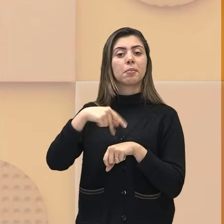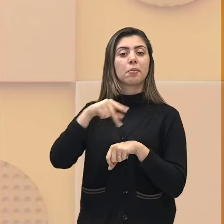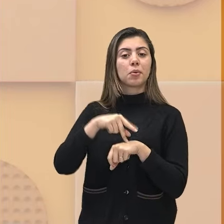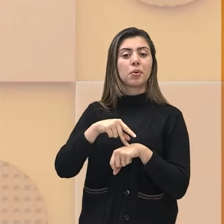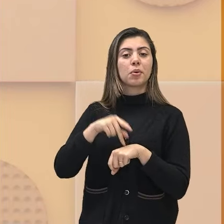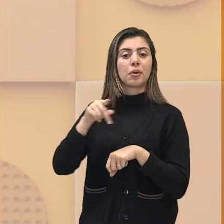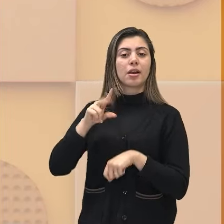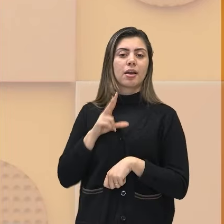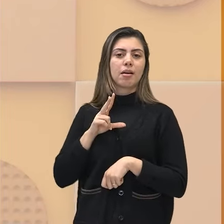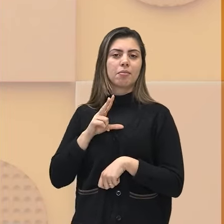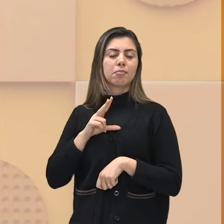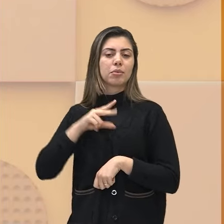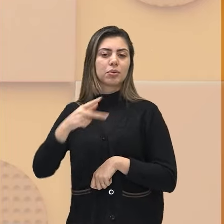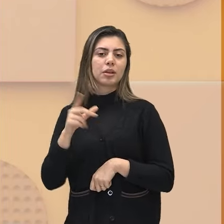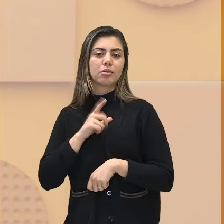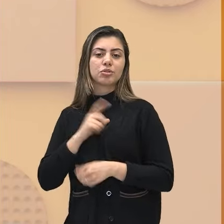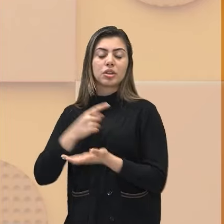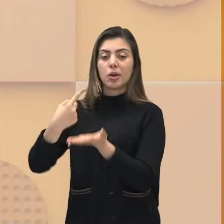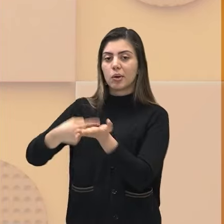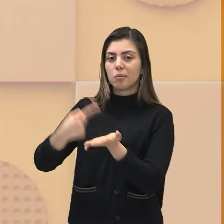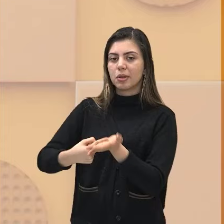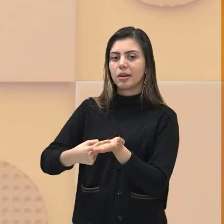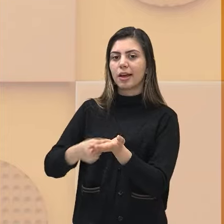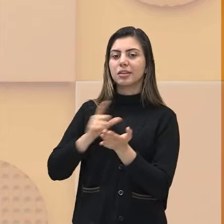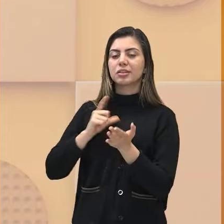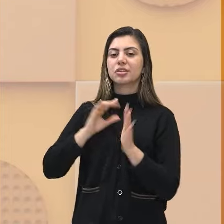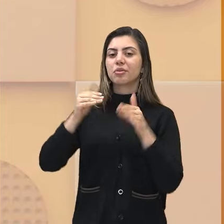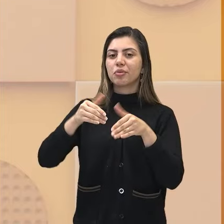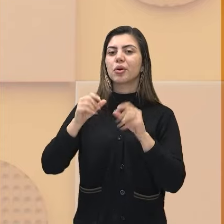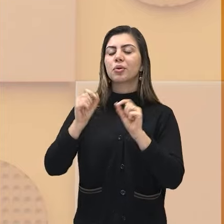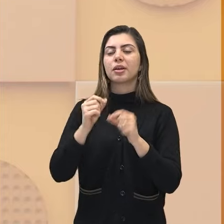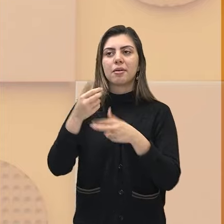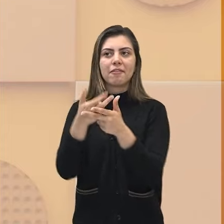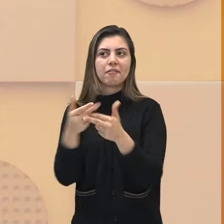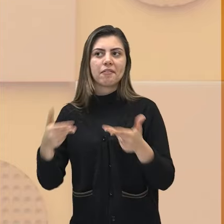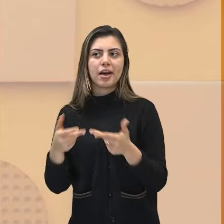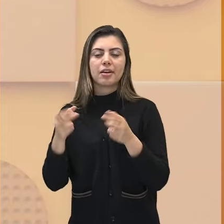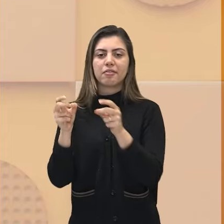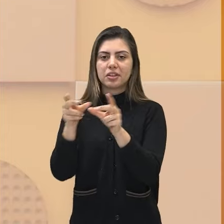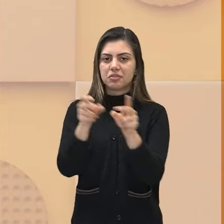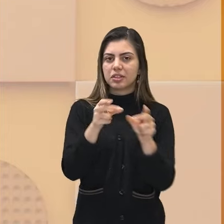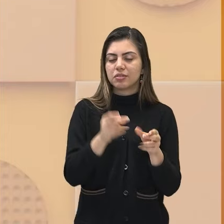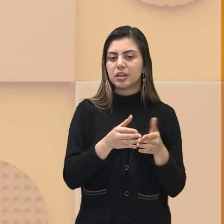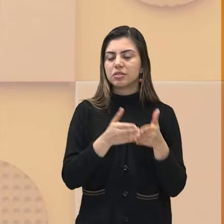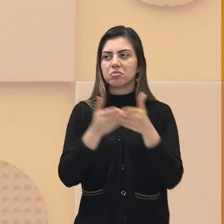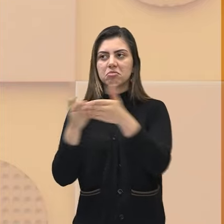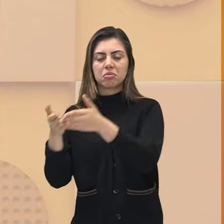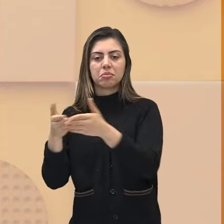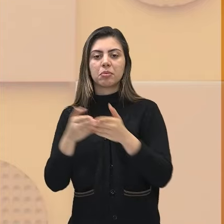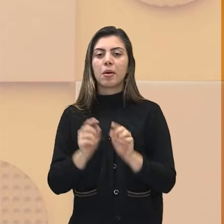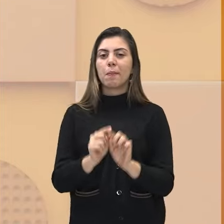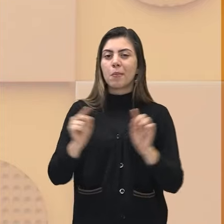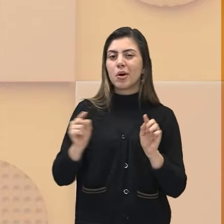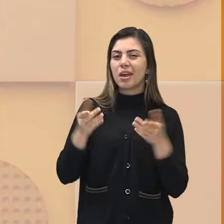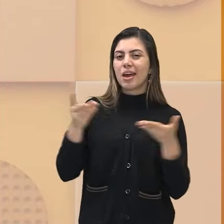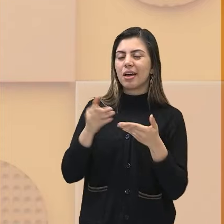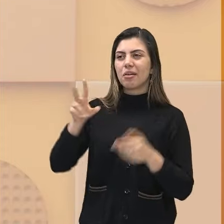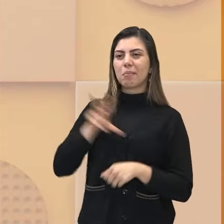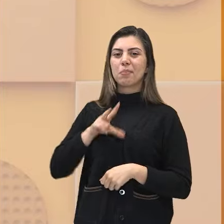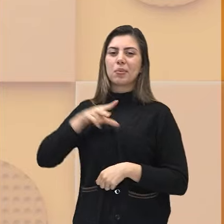negócios, principalmente ali em relação a transporte de mercadorias e tudo mais. Mas, nesse momento, Portugal não era mais o